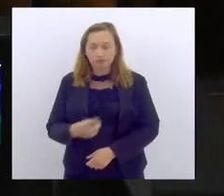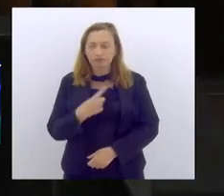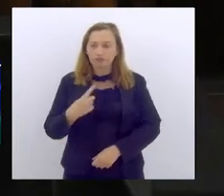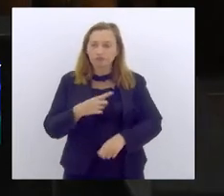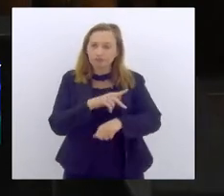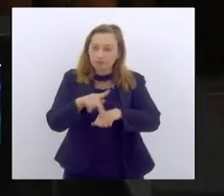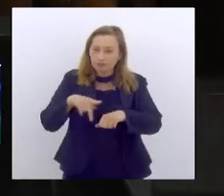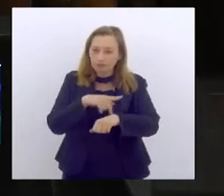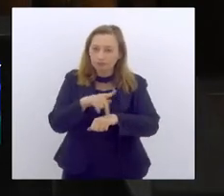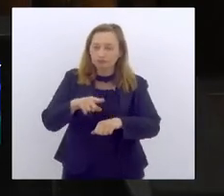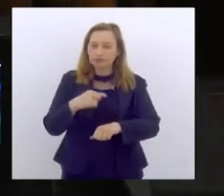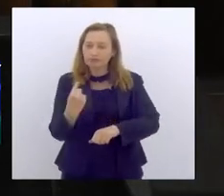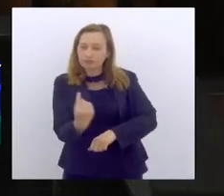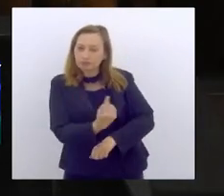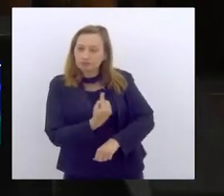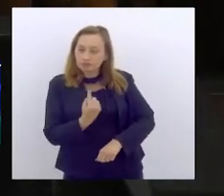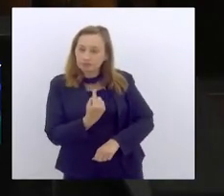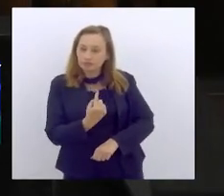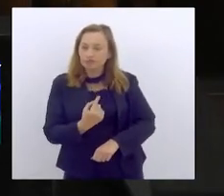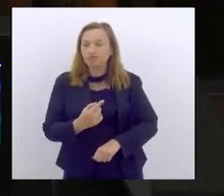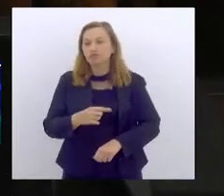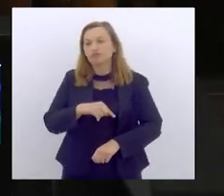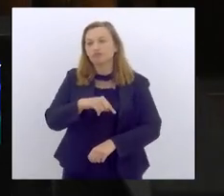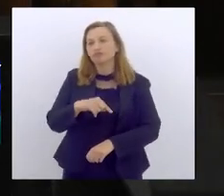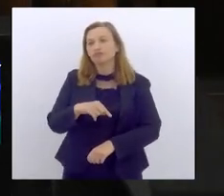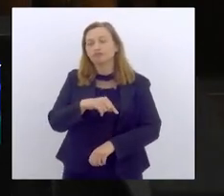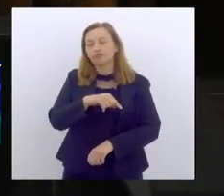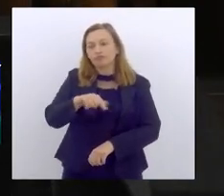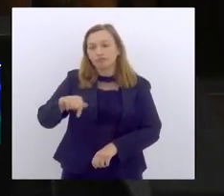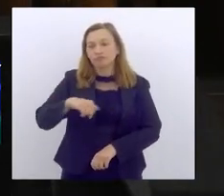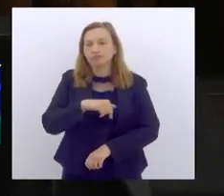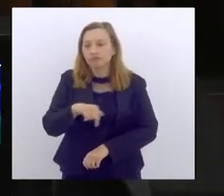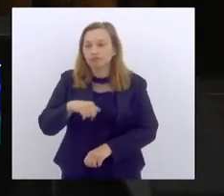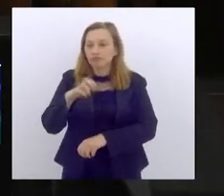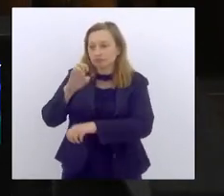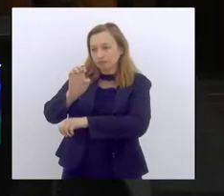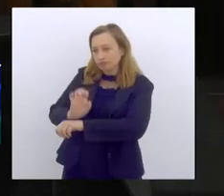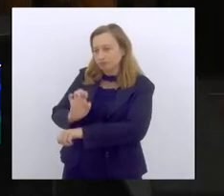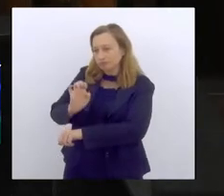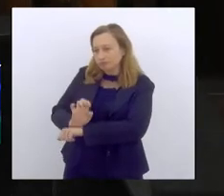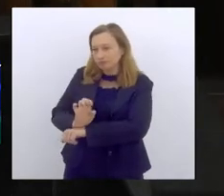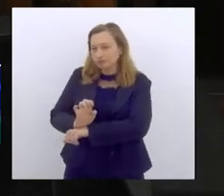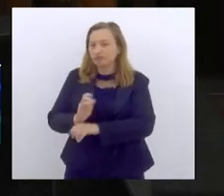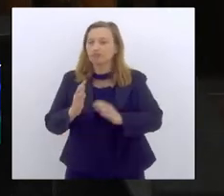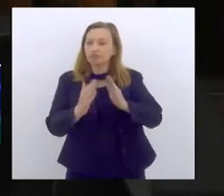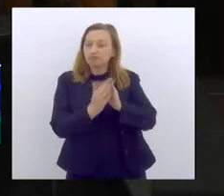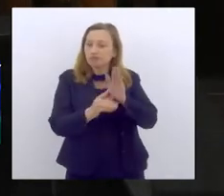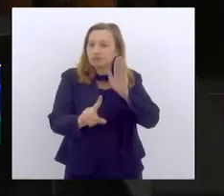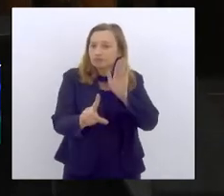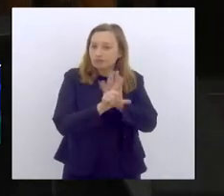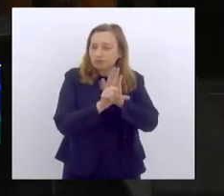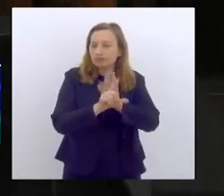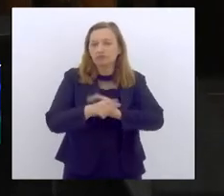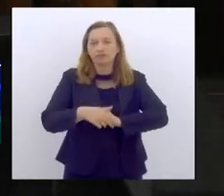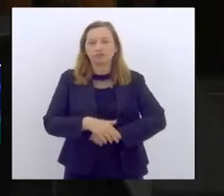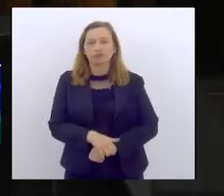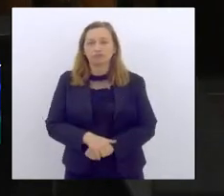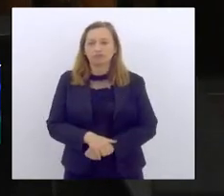país do nosso Estado as casas legislativas